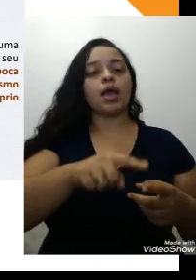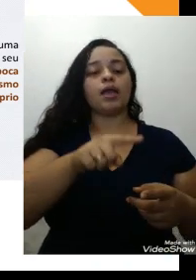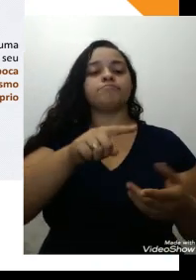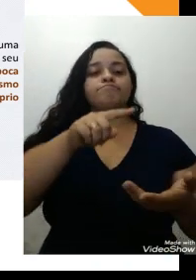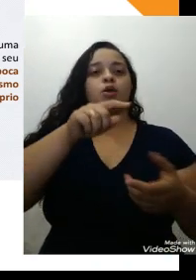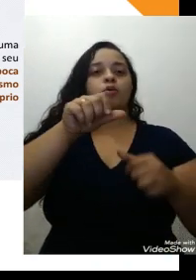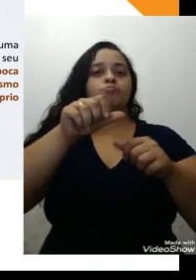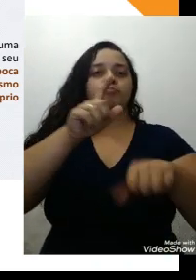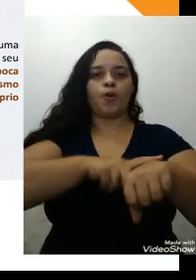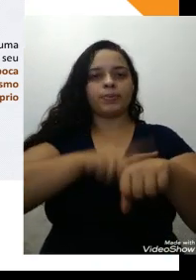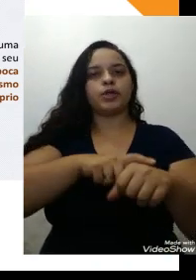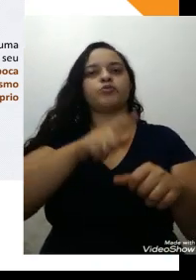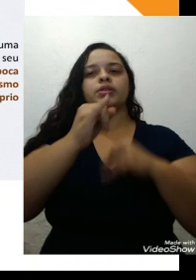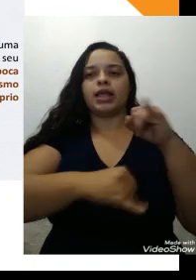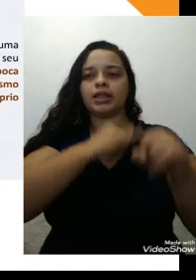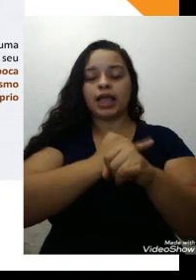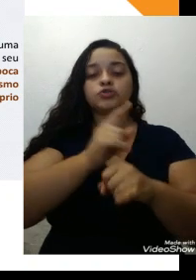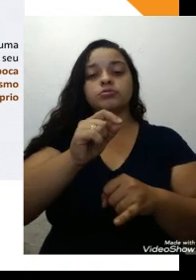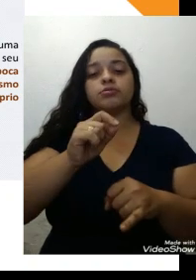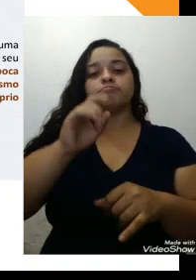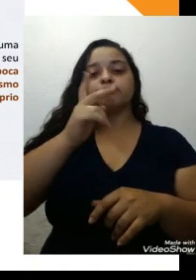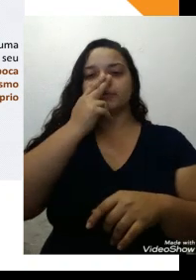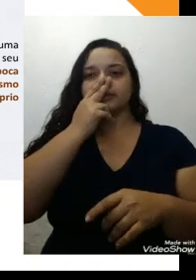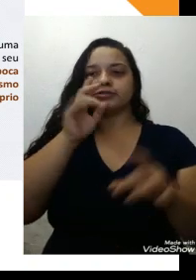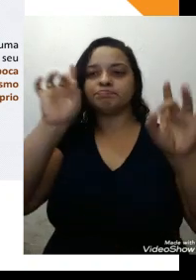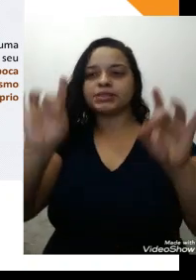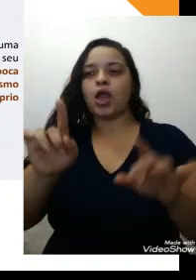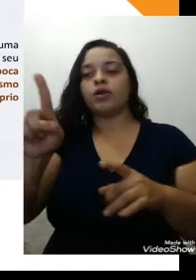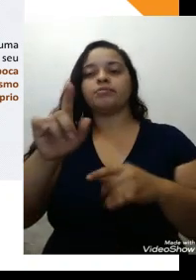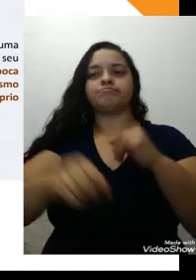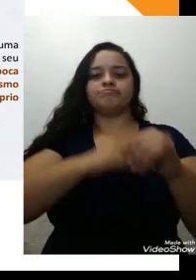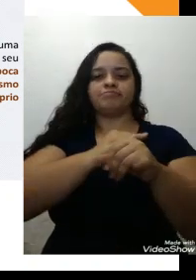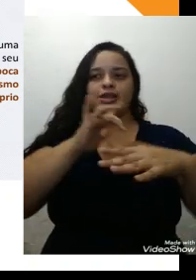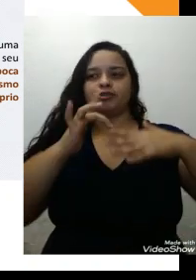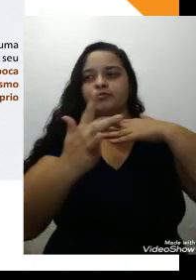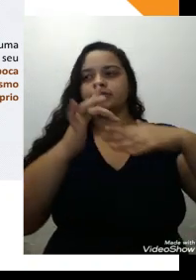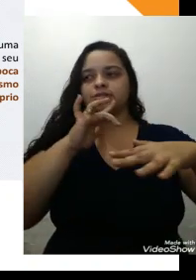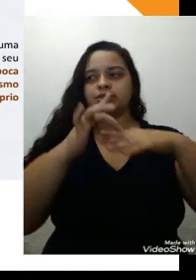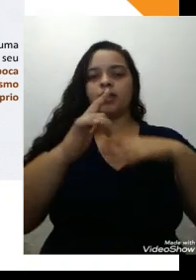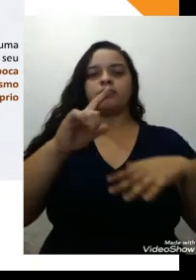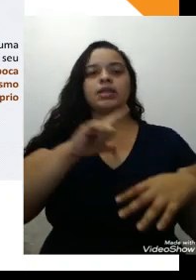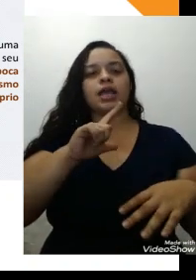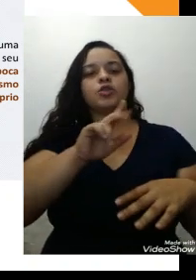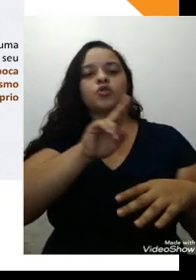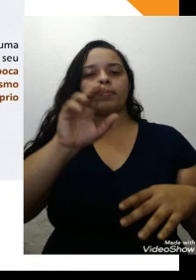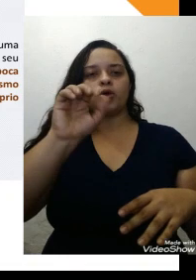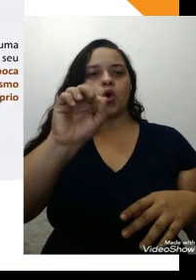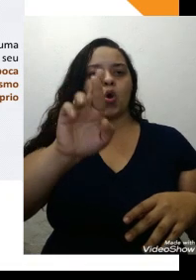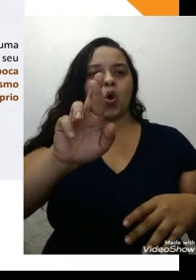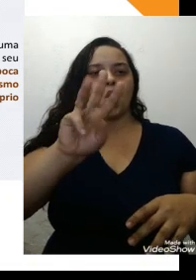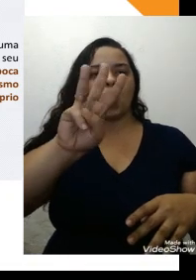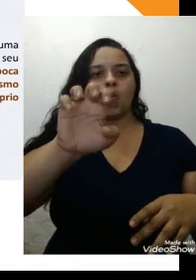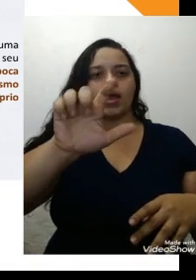dominada pela internet, e em especial pelas redes sociais. Expressão contemporânea do totalitarismo